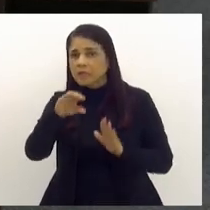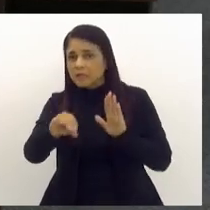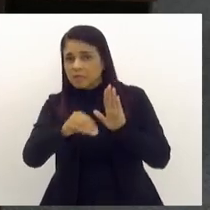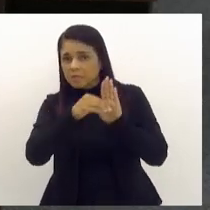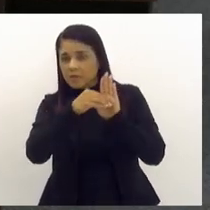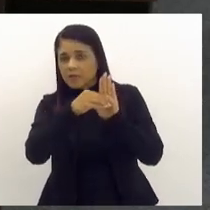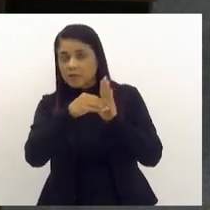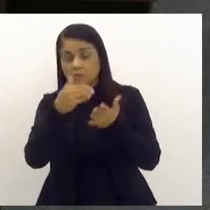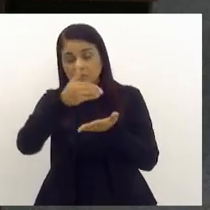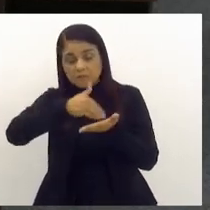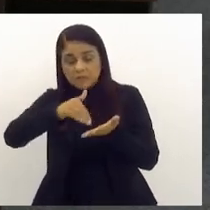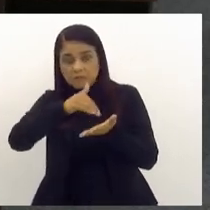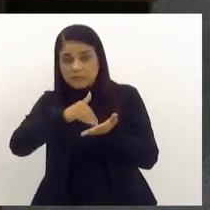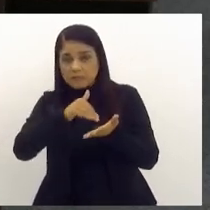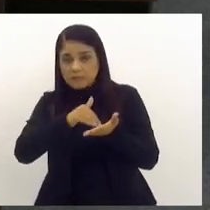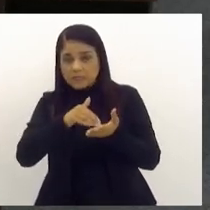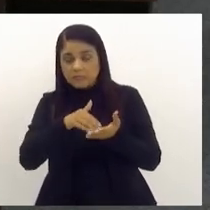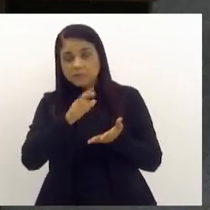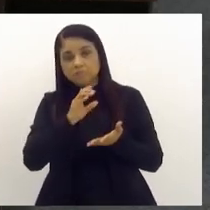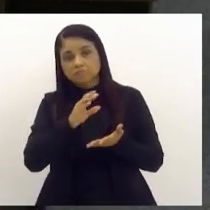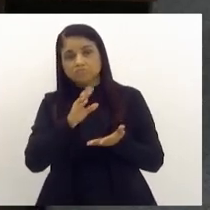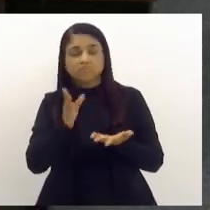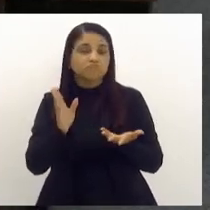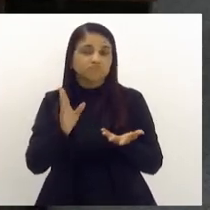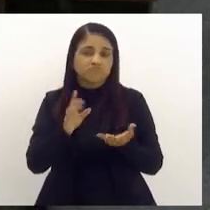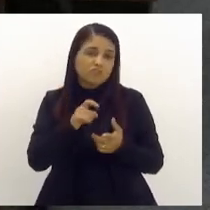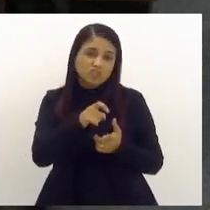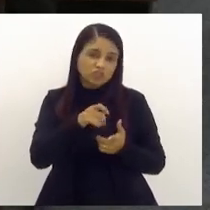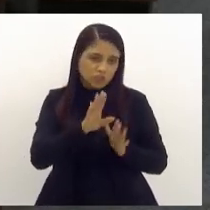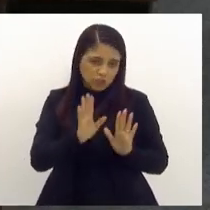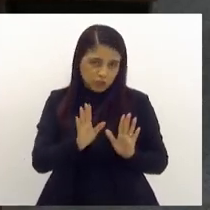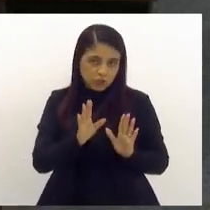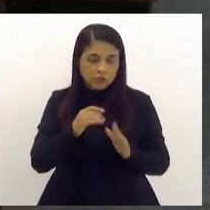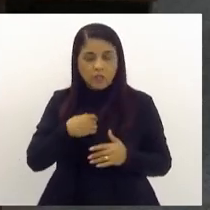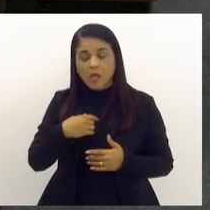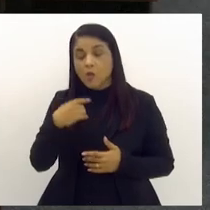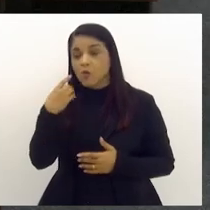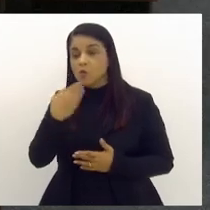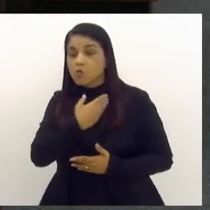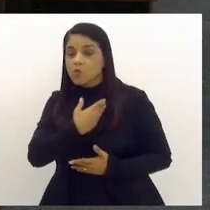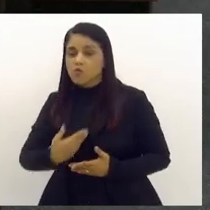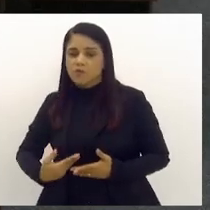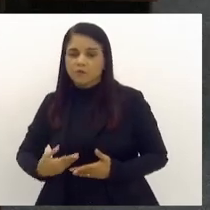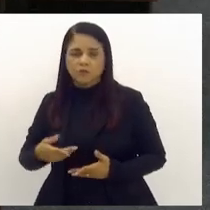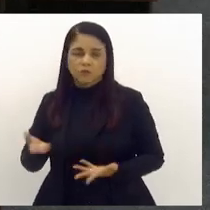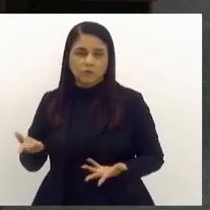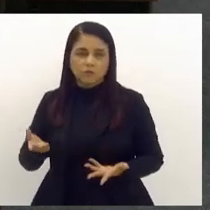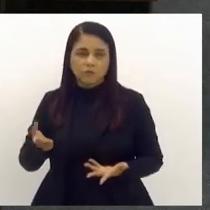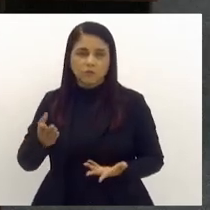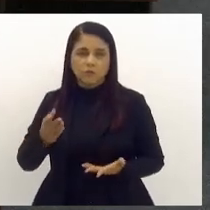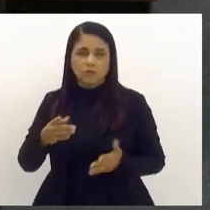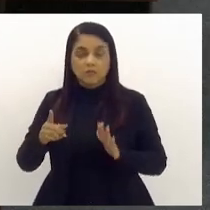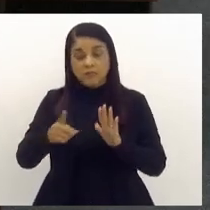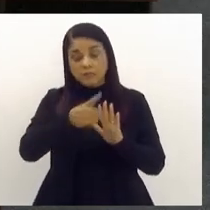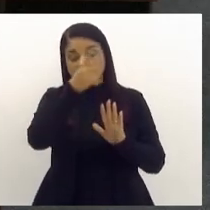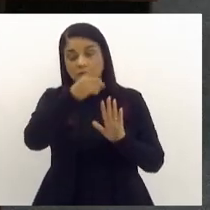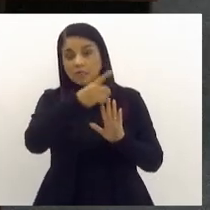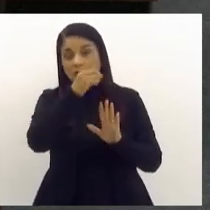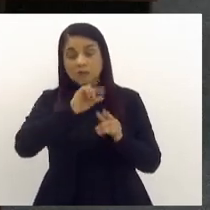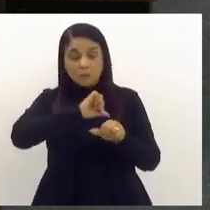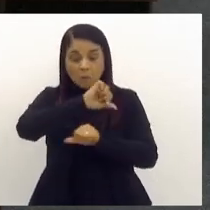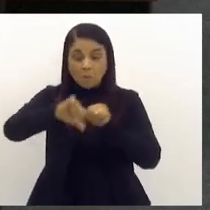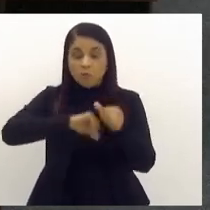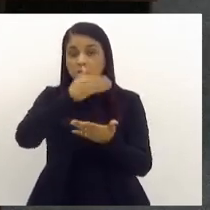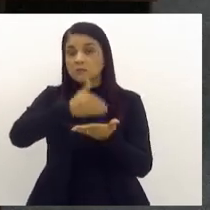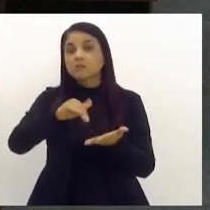uma secretaria X e aí o governador, no piscar do olho, faz isso todo dia, baixa um decreto e muda a